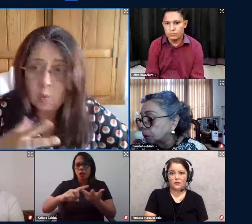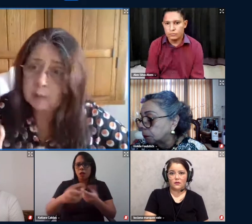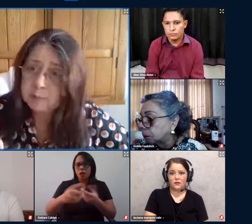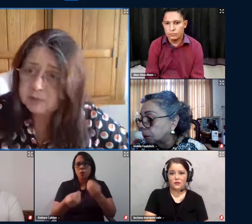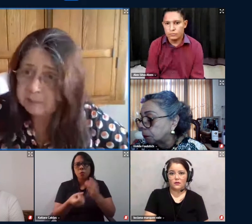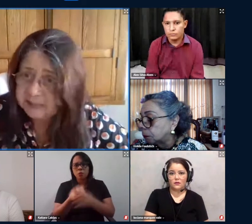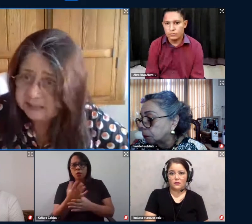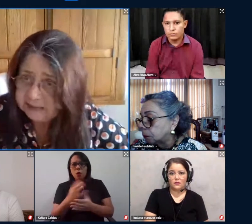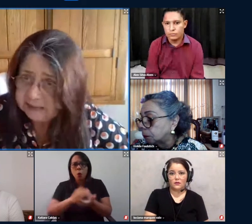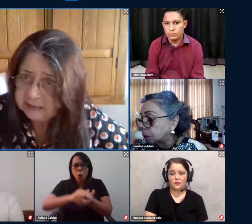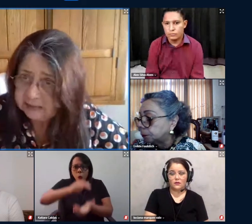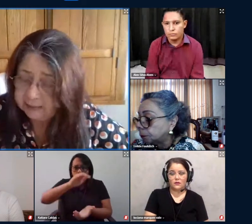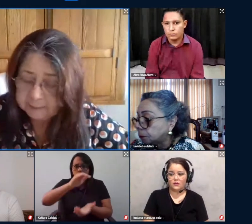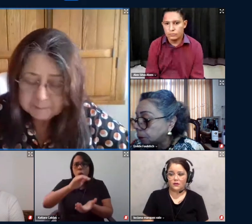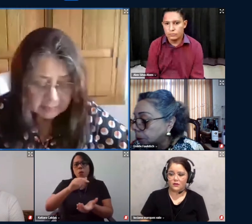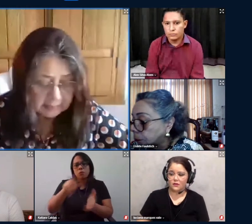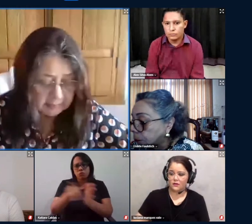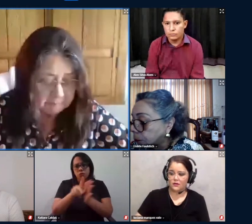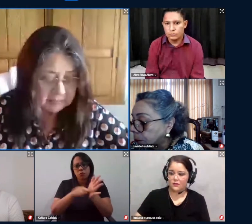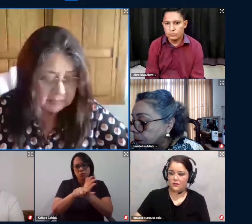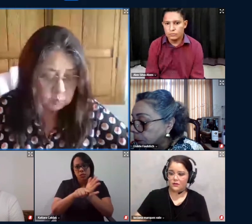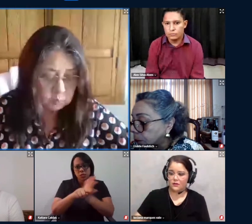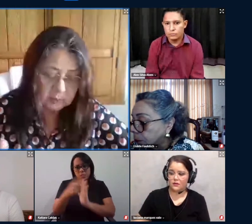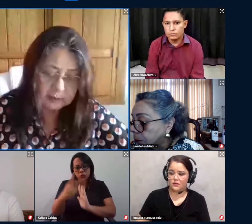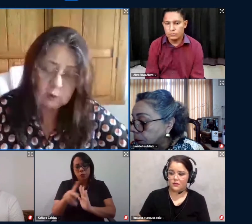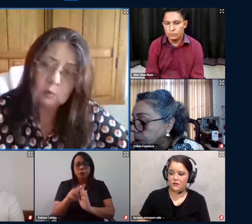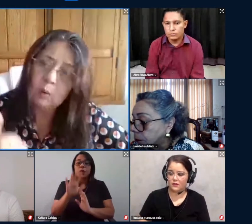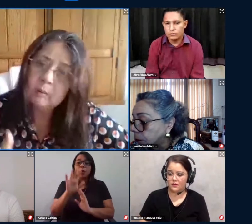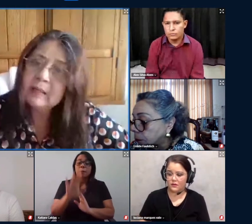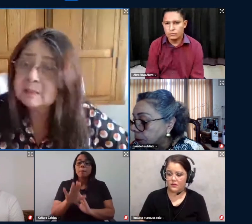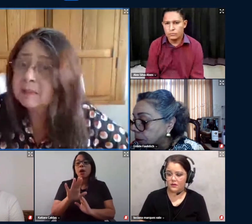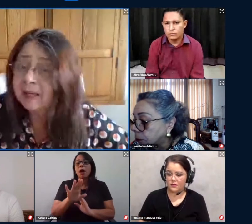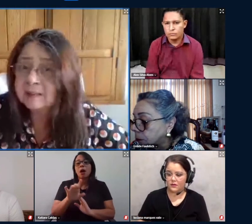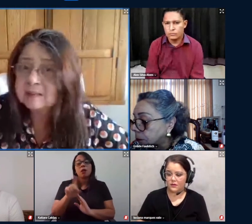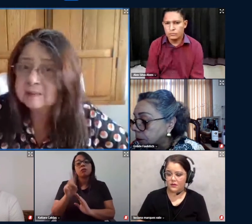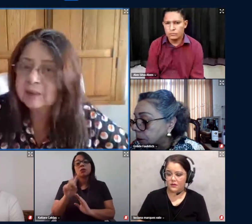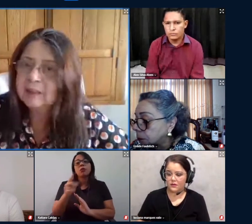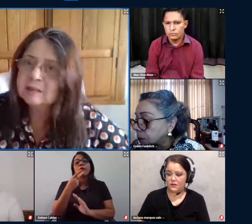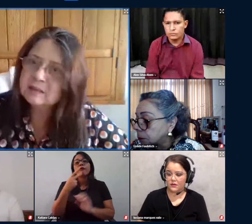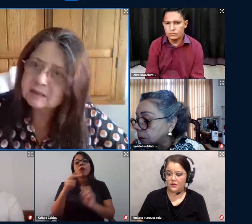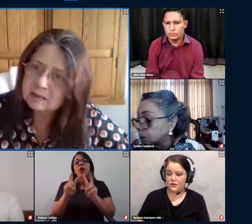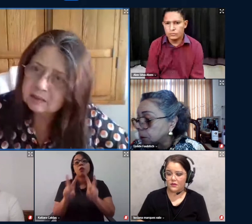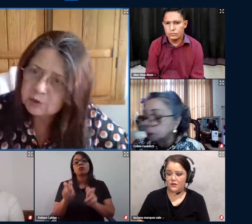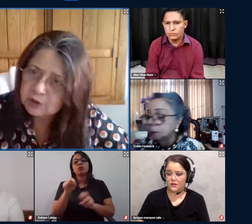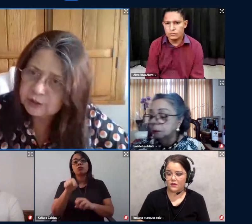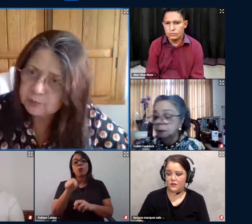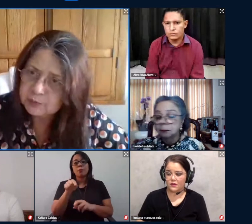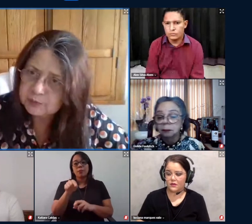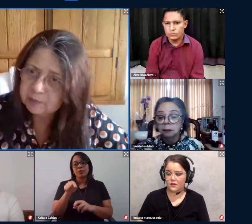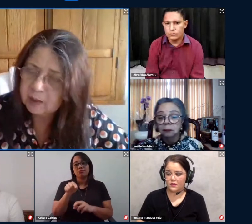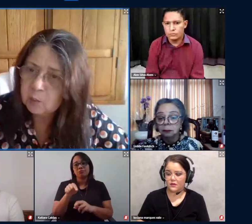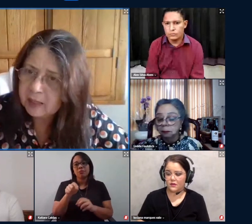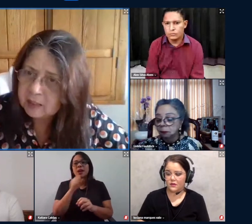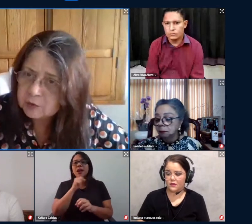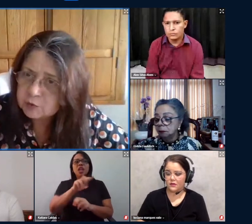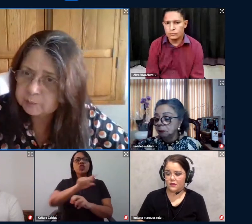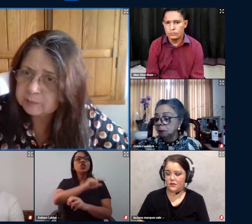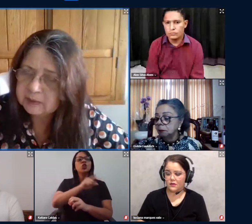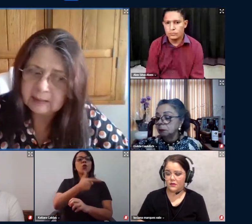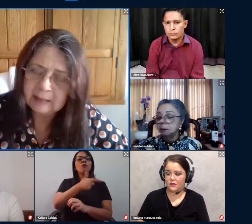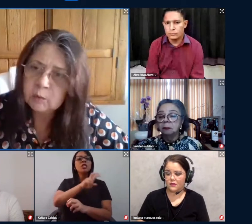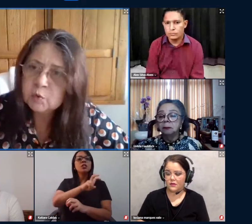do corpus da pesquisa, né? Mas tu não retomas mais esses antigos. Então, eu